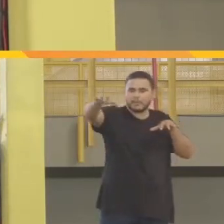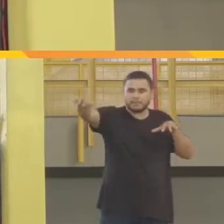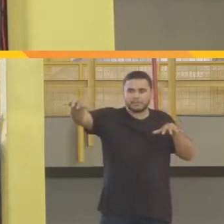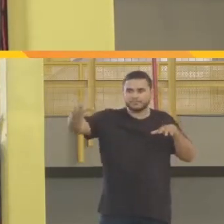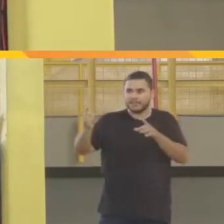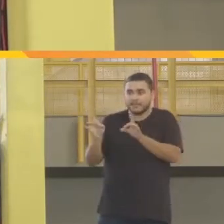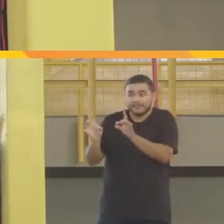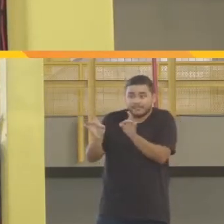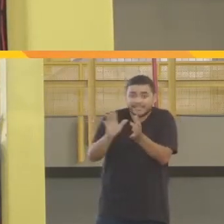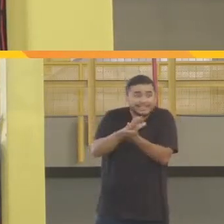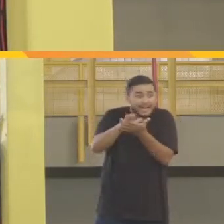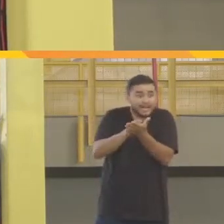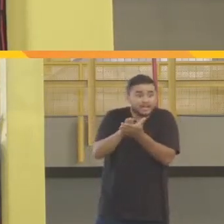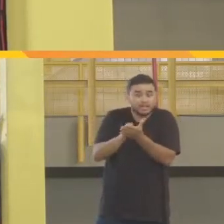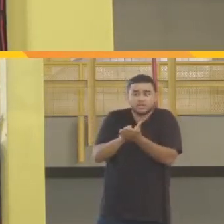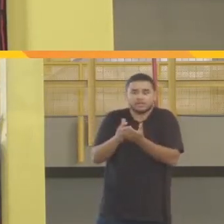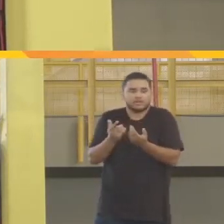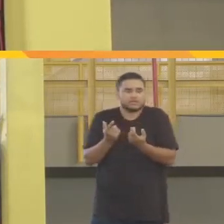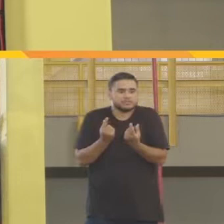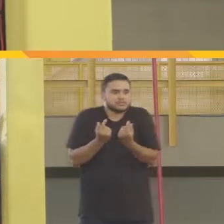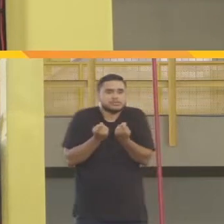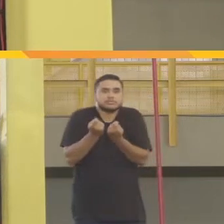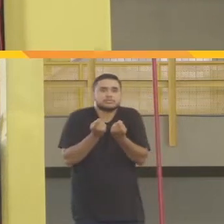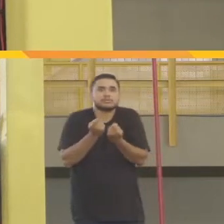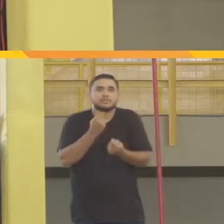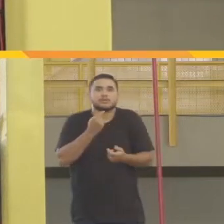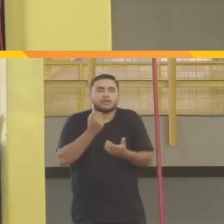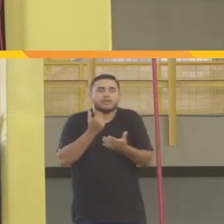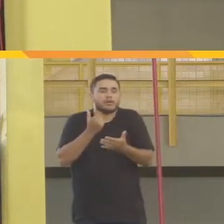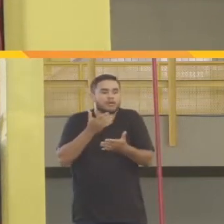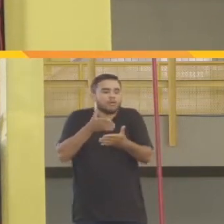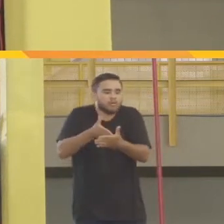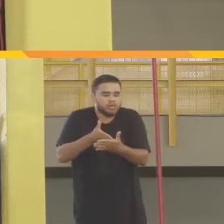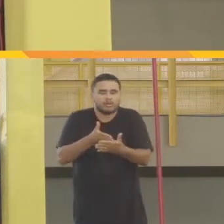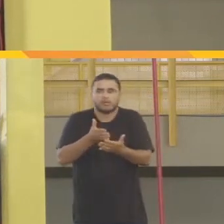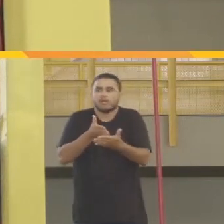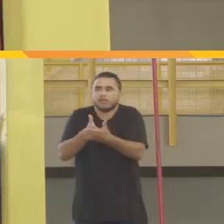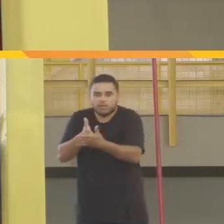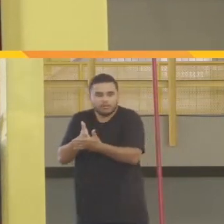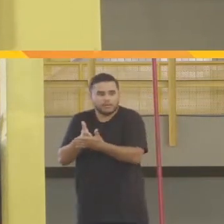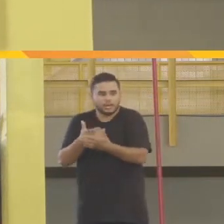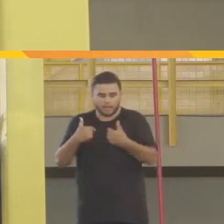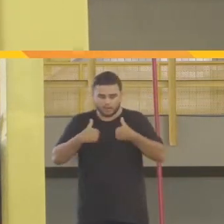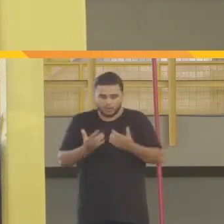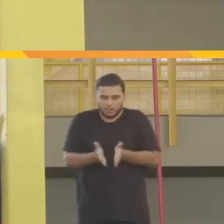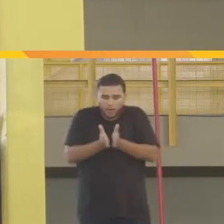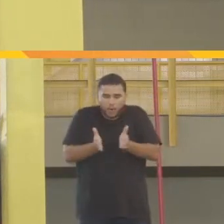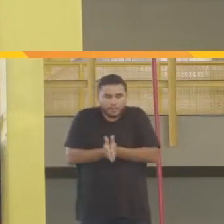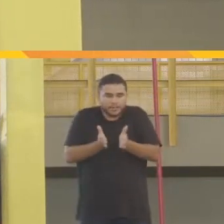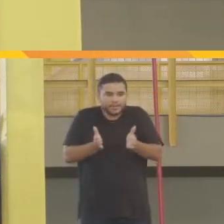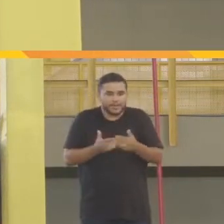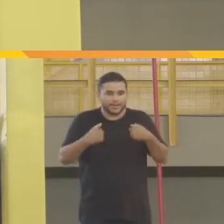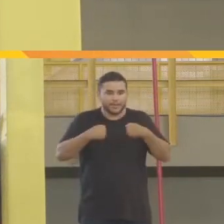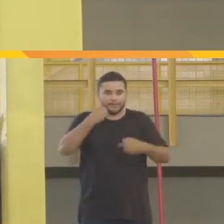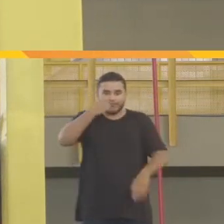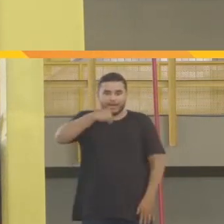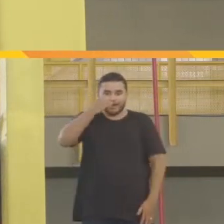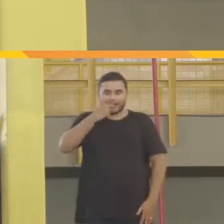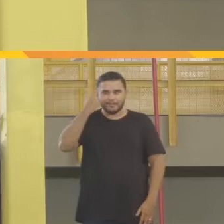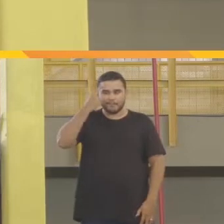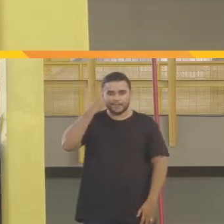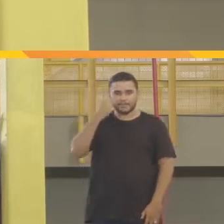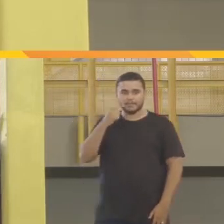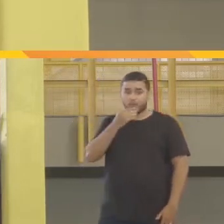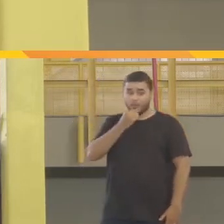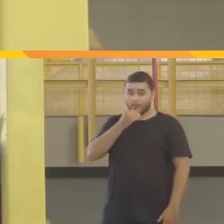nações, ela fica rica ou fica pobre? Se ela fica pobre, ela fica forte ou fica fraca? Se ela fica fraca,